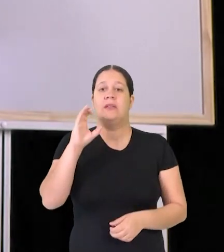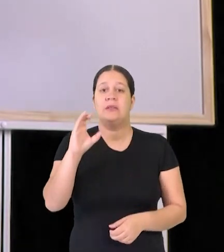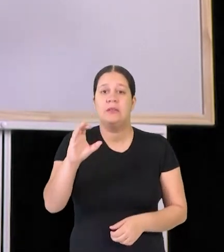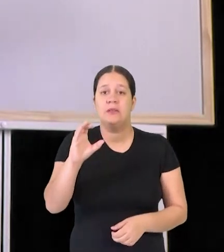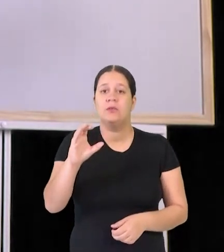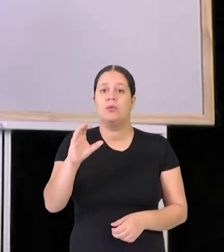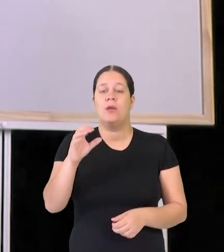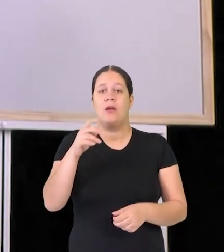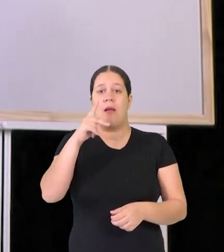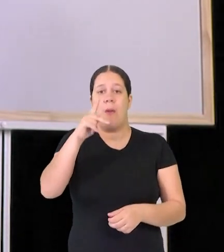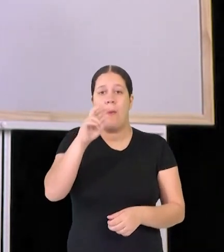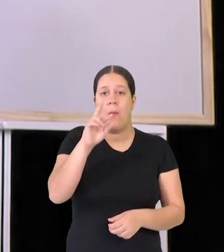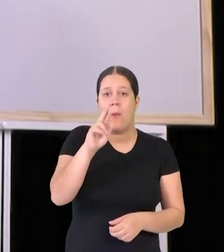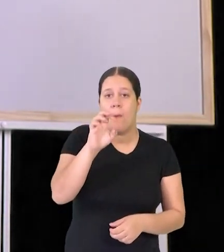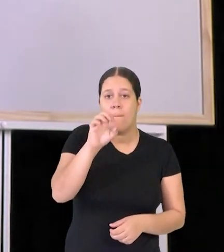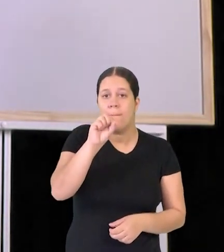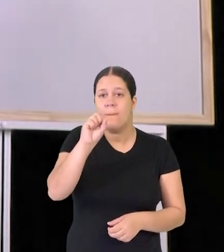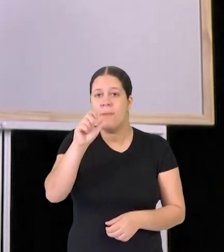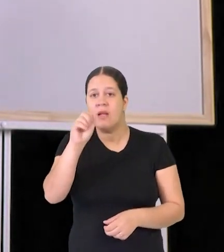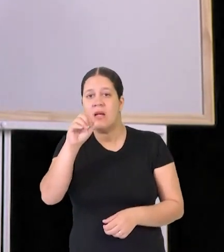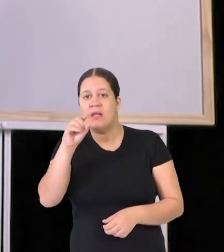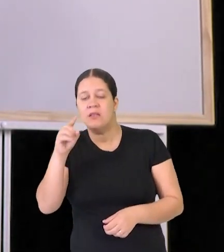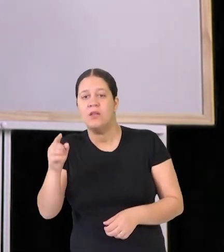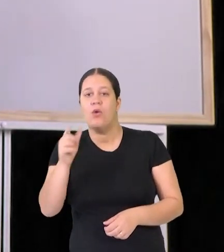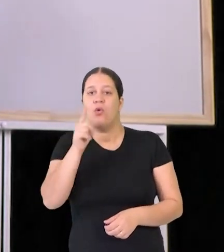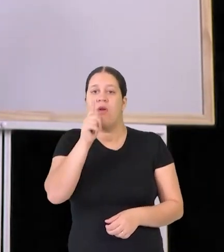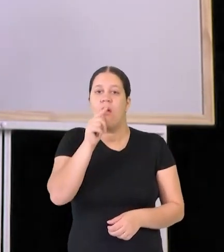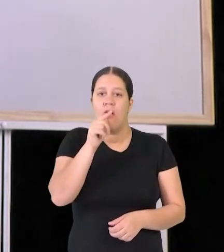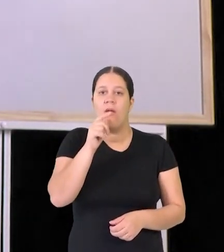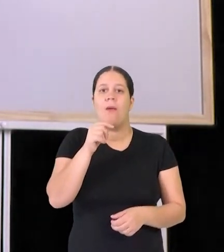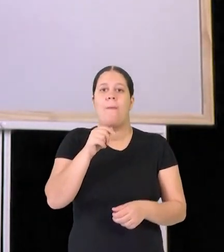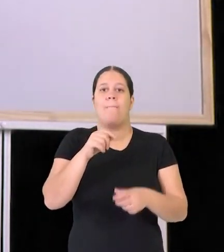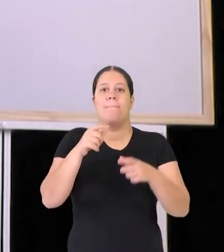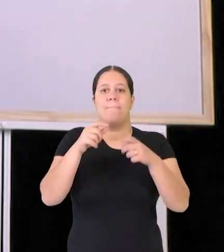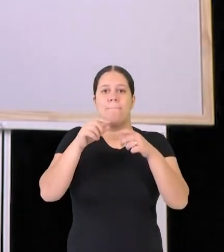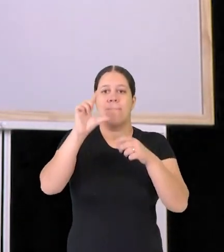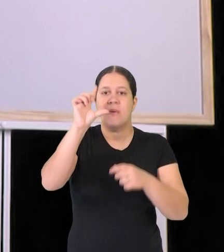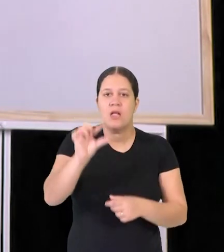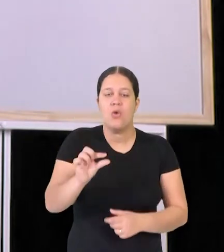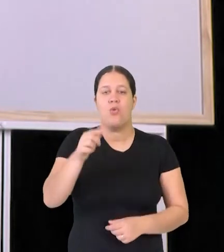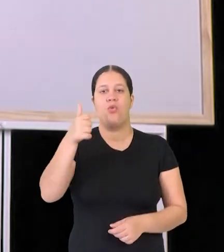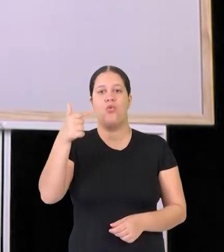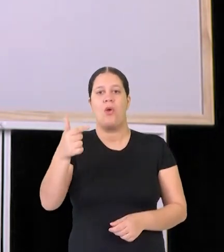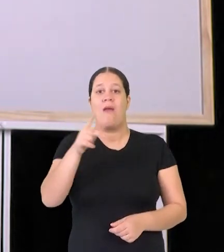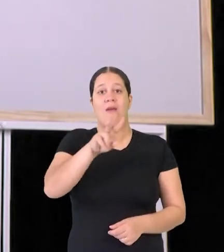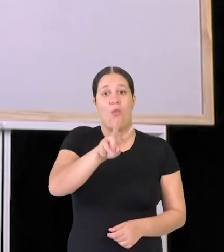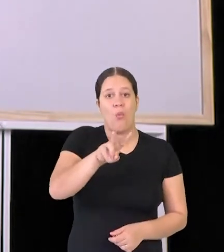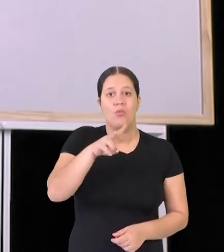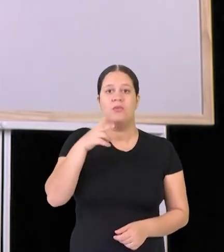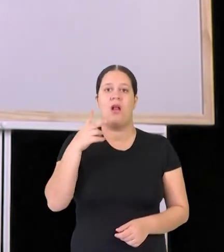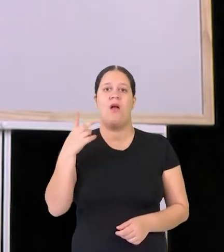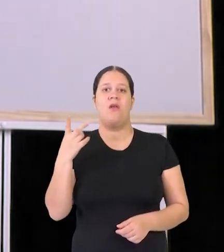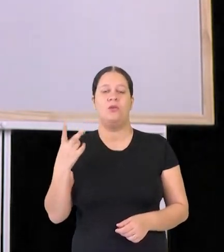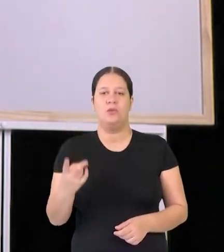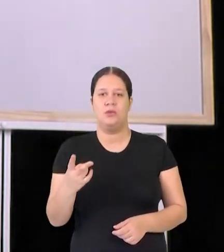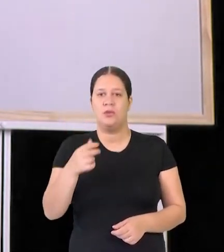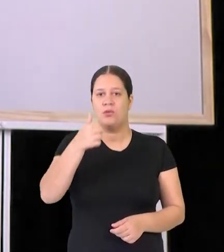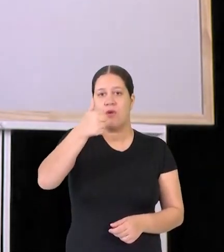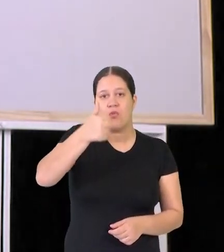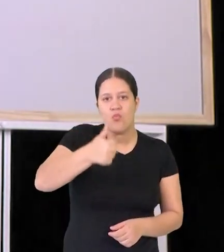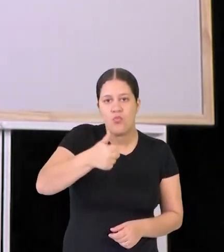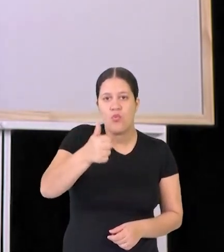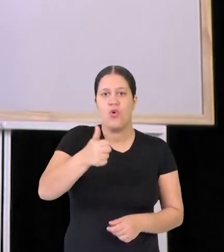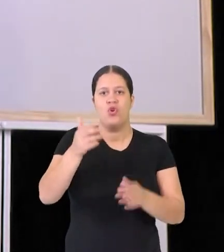C. A pressão do lápis sobre o líquido em 1 é menor do que em 2. É justamente o contrário. Em 1 eu acabei